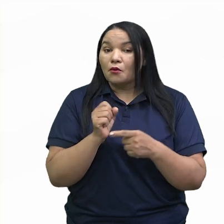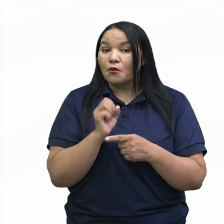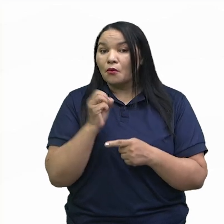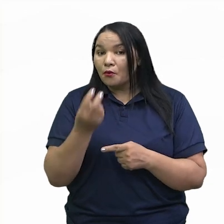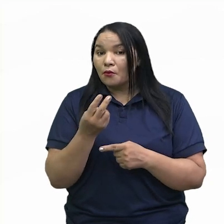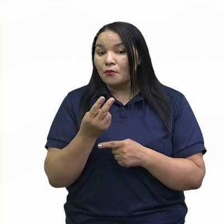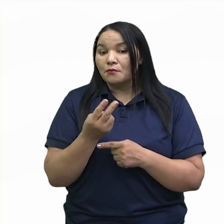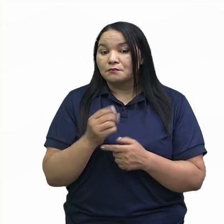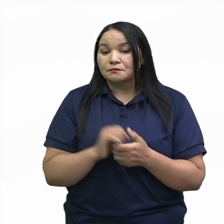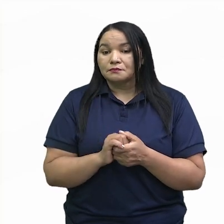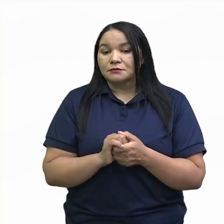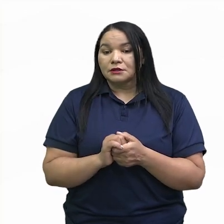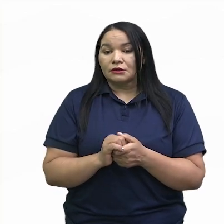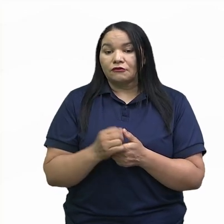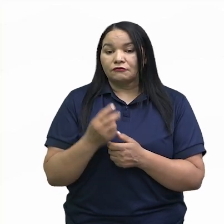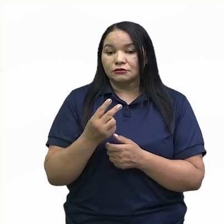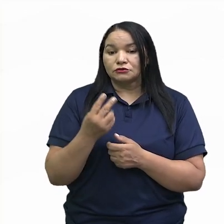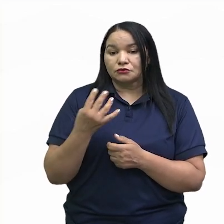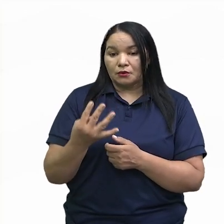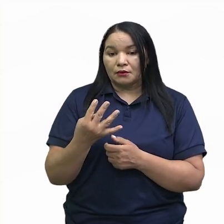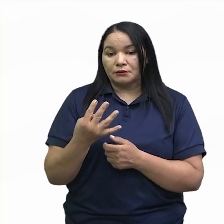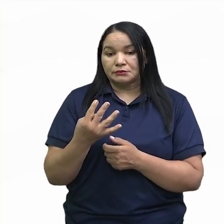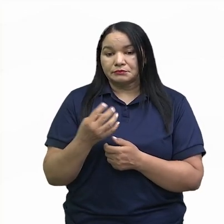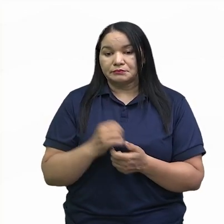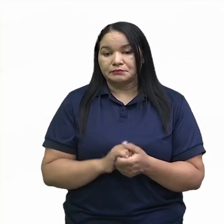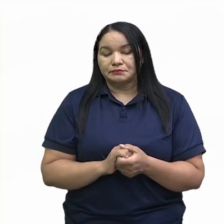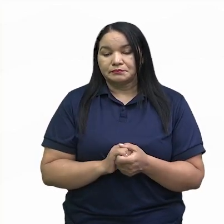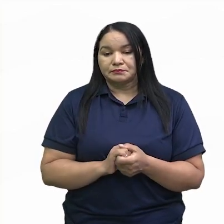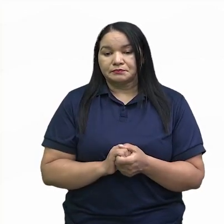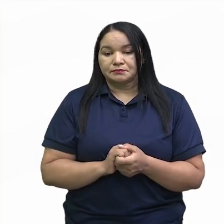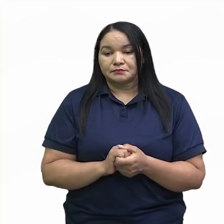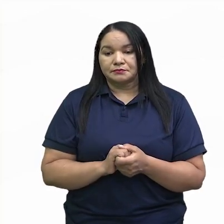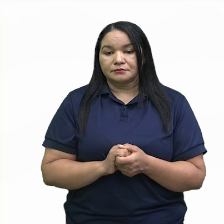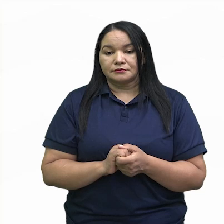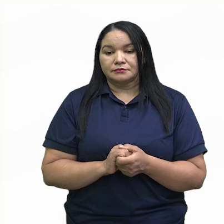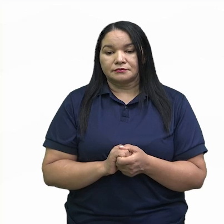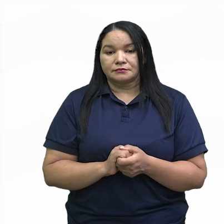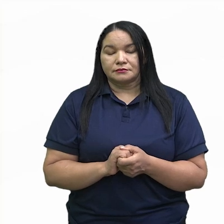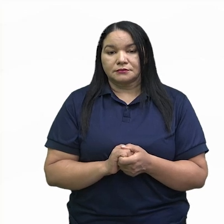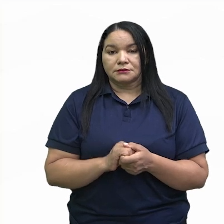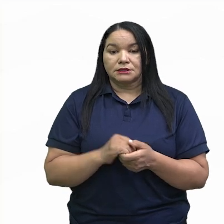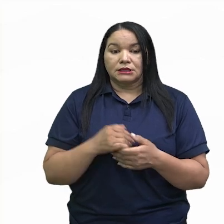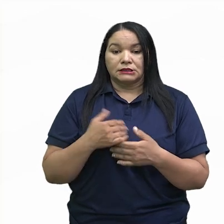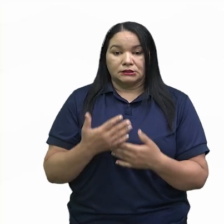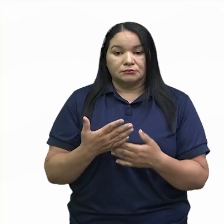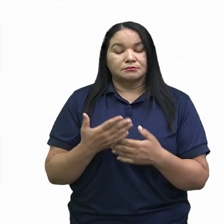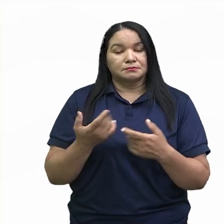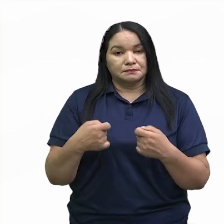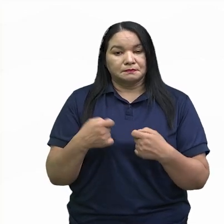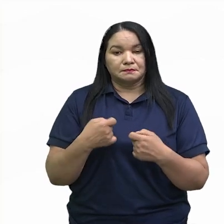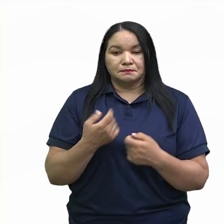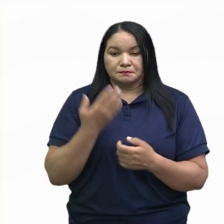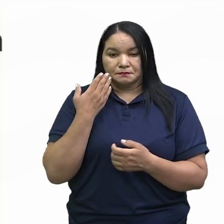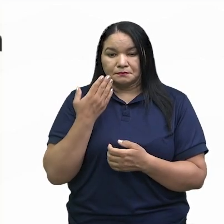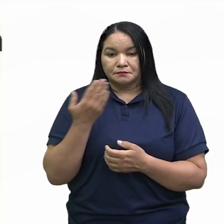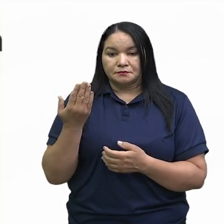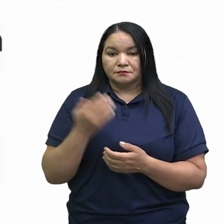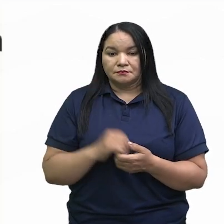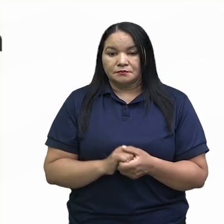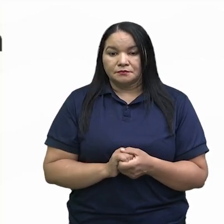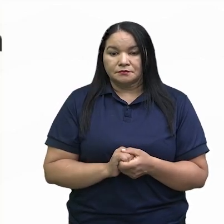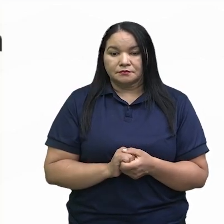à potência 24, tá? Então, esse é um jogo aí que você vai ter que fazer bem bacana, tá